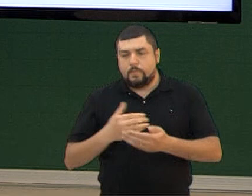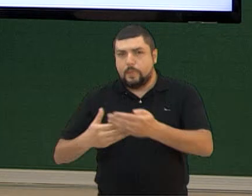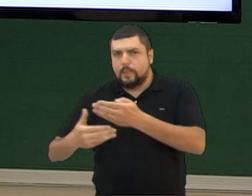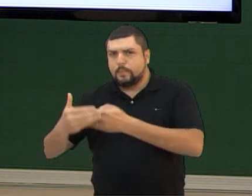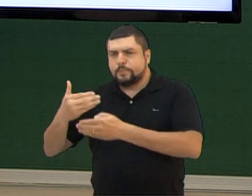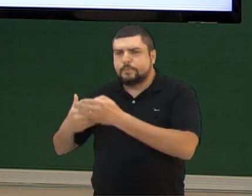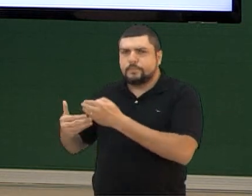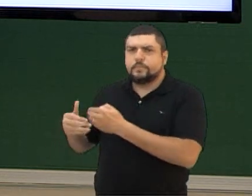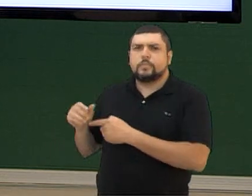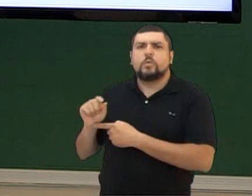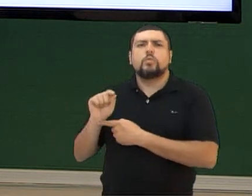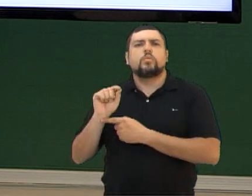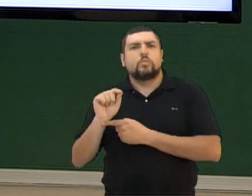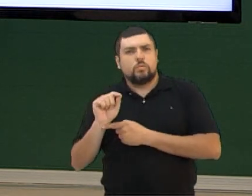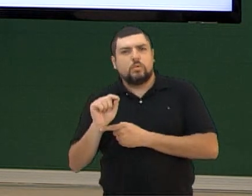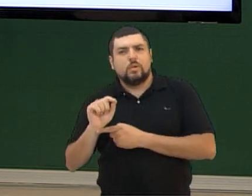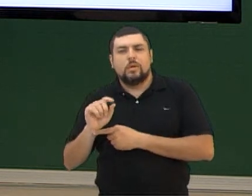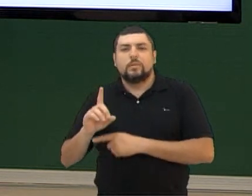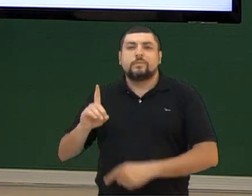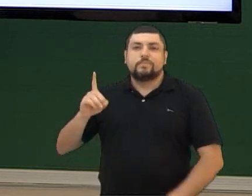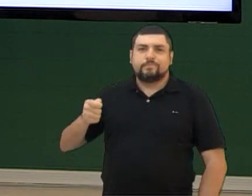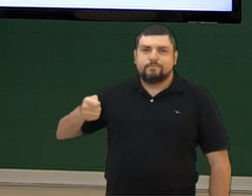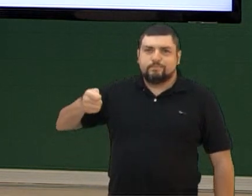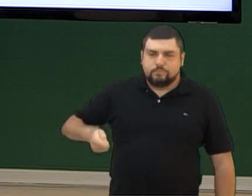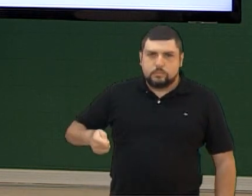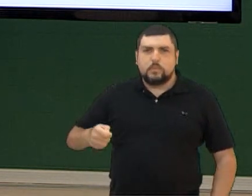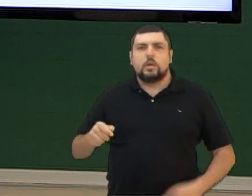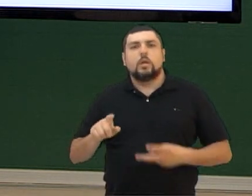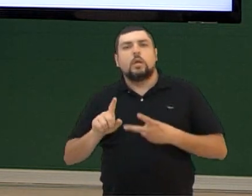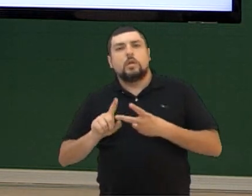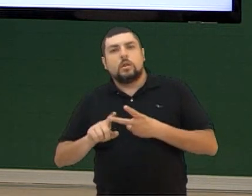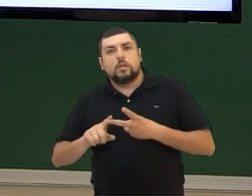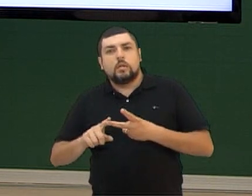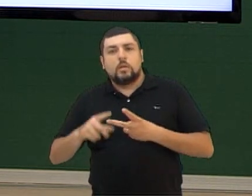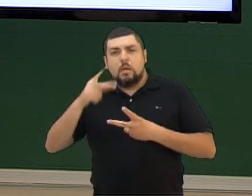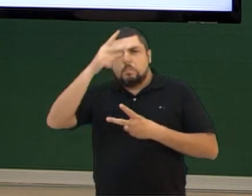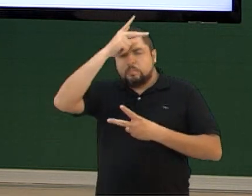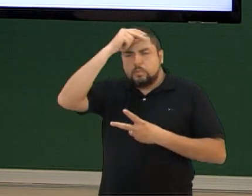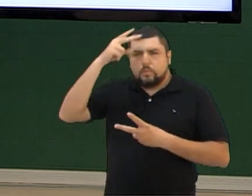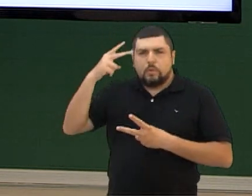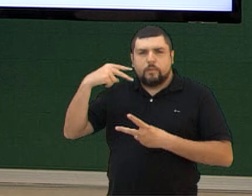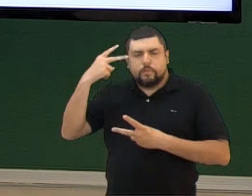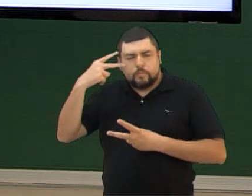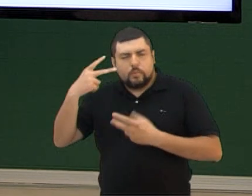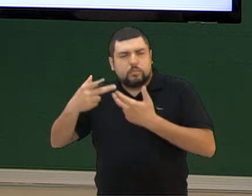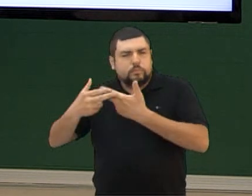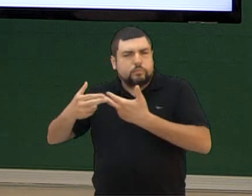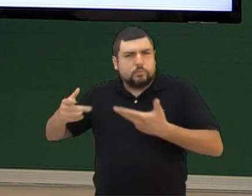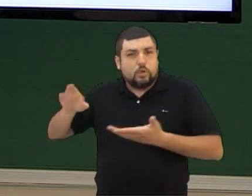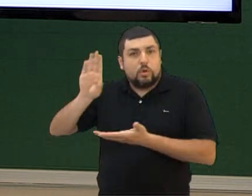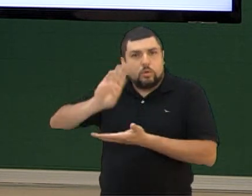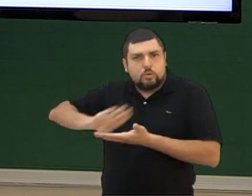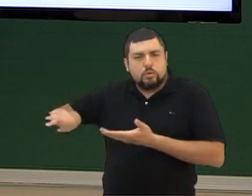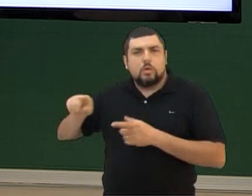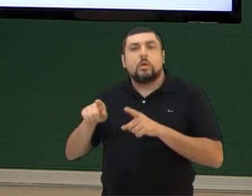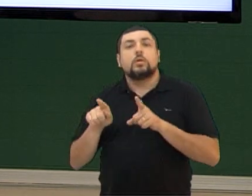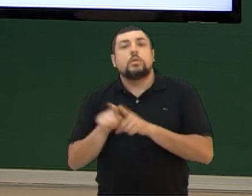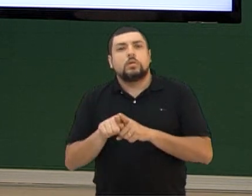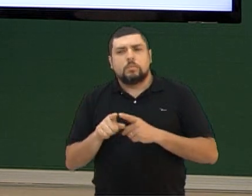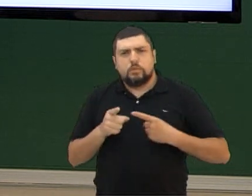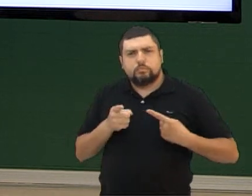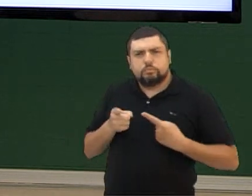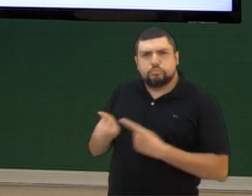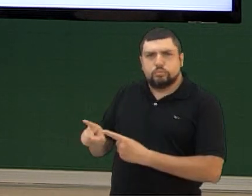retrocesso, nós podemos citar o período ditatorial, a cassação de mandatos e a perseguição aos chamados subversivos, que eram